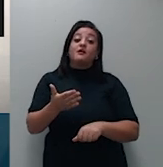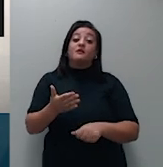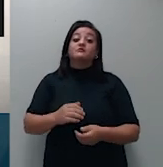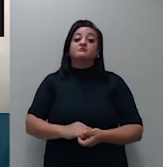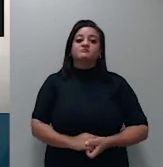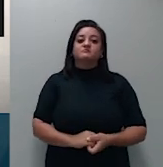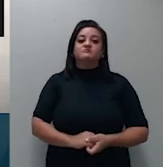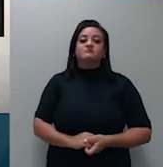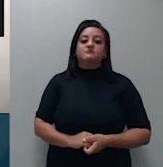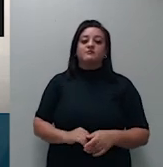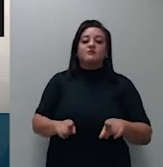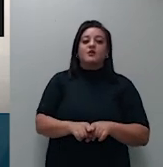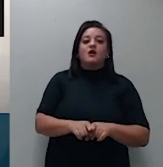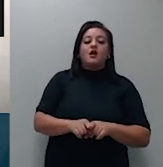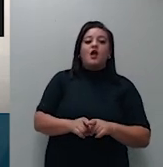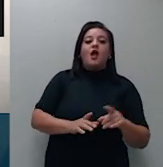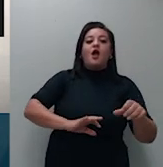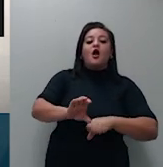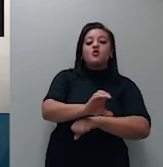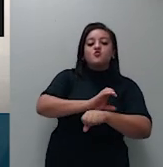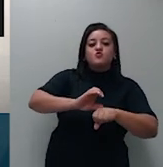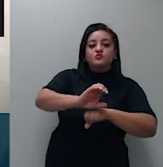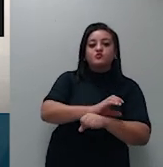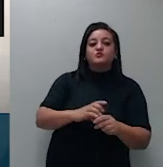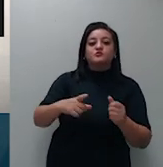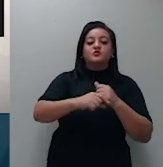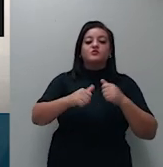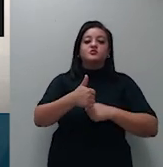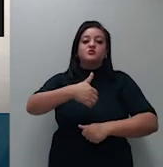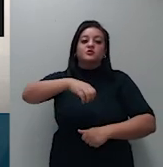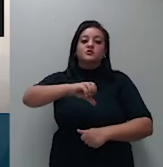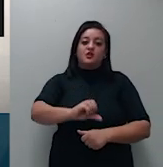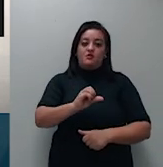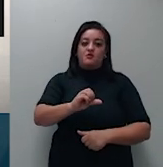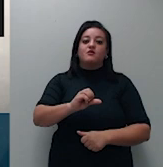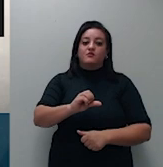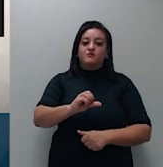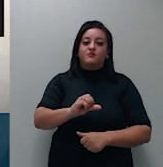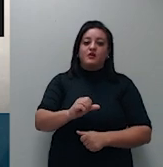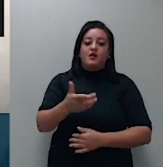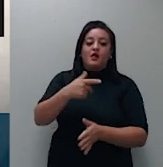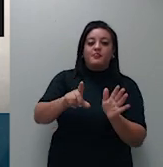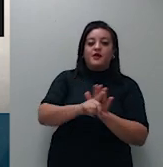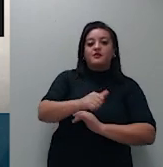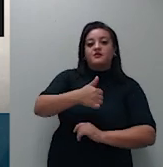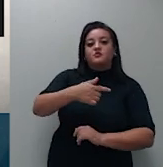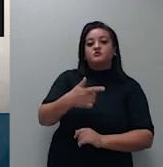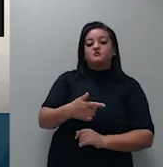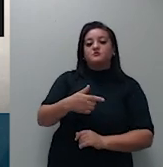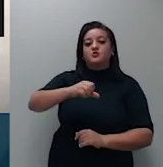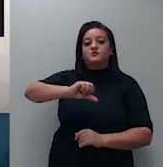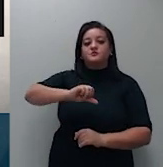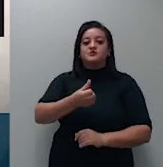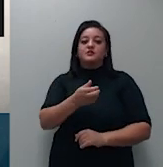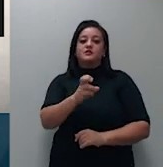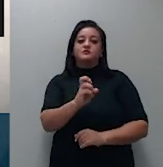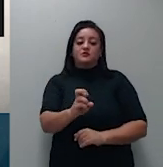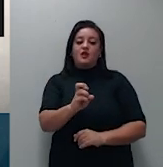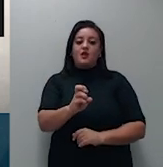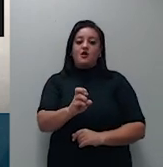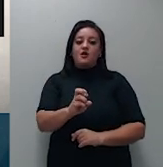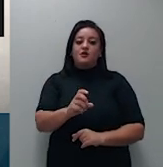a constitucionalidade do artigo 19 da Lei 12965 ser ainda